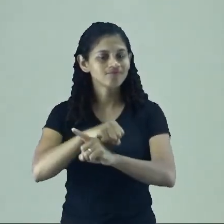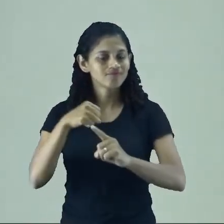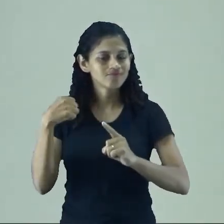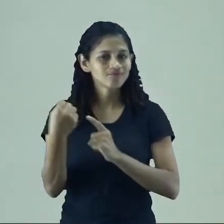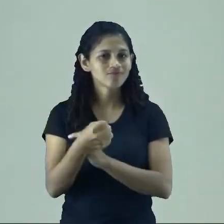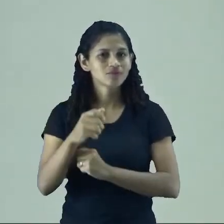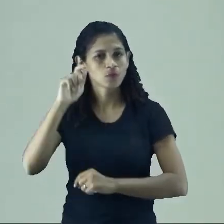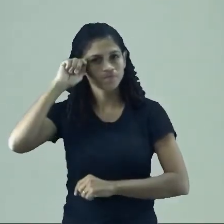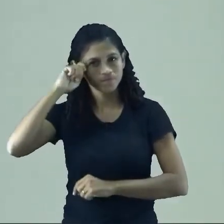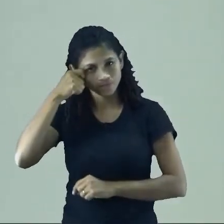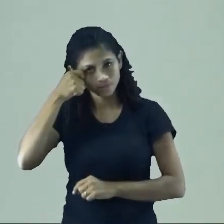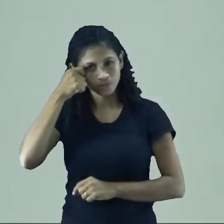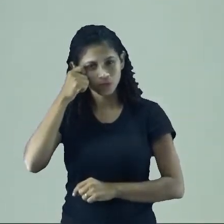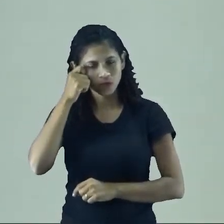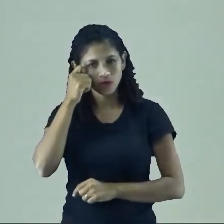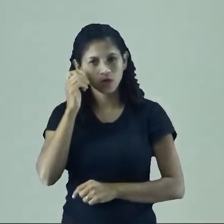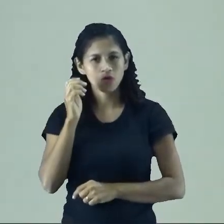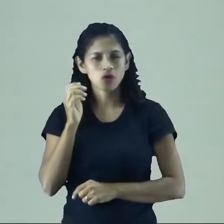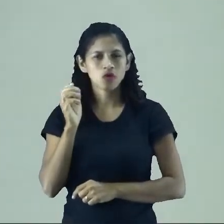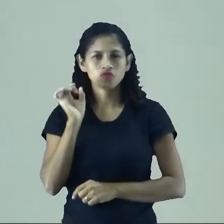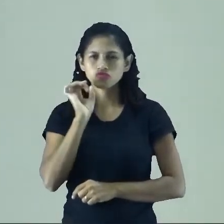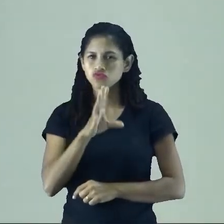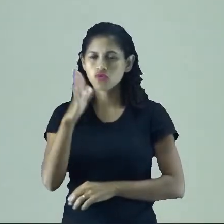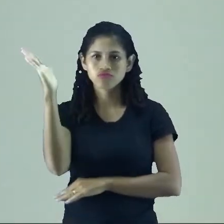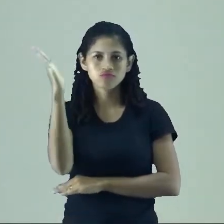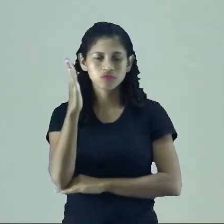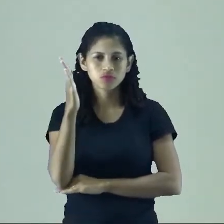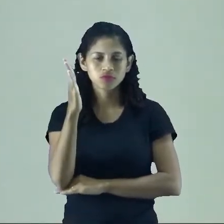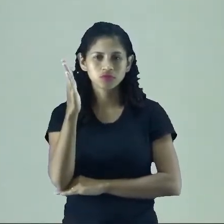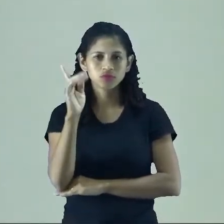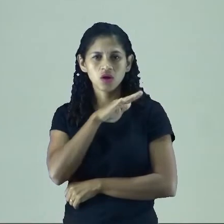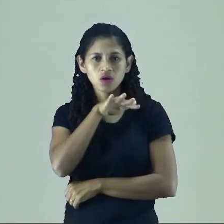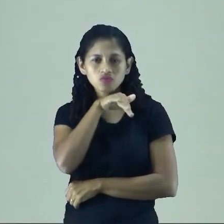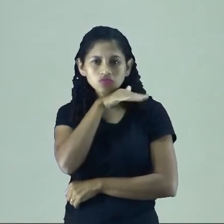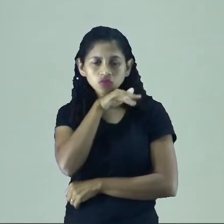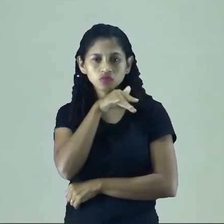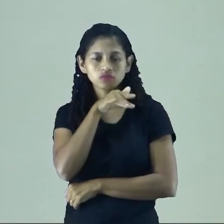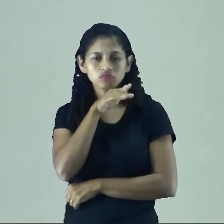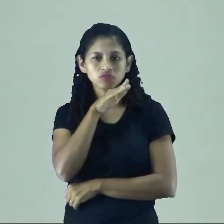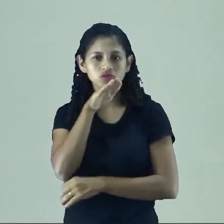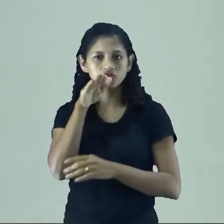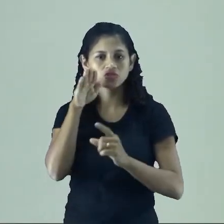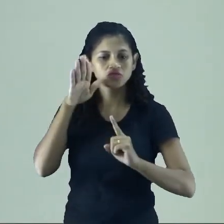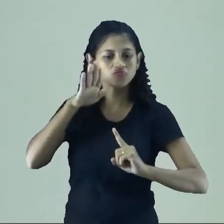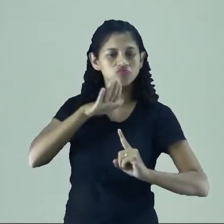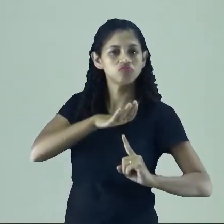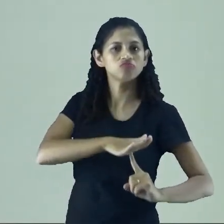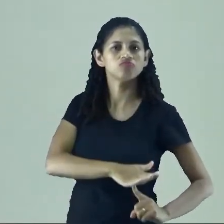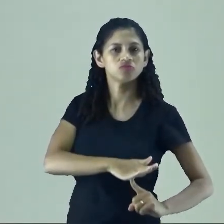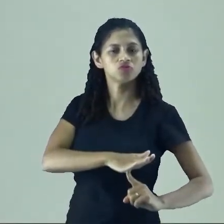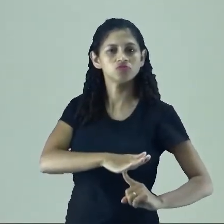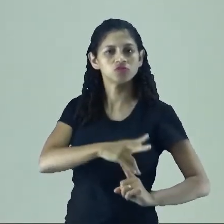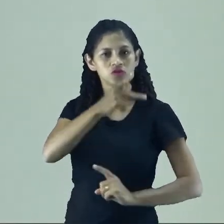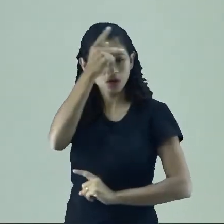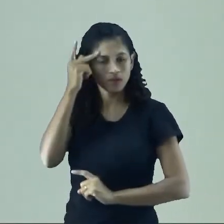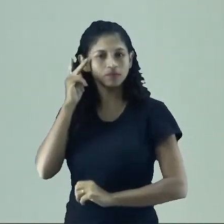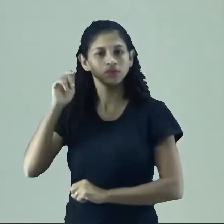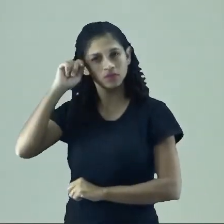salariais, enfim, vantagens na condição de trabalhadores, a partir do momento que possui